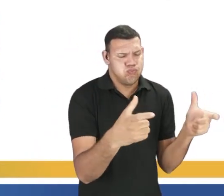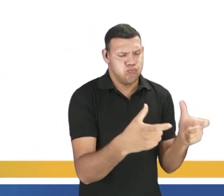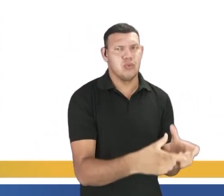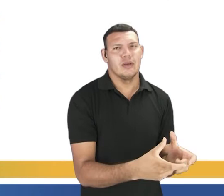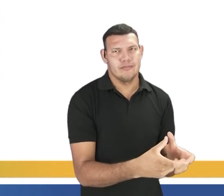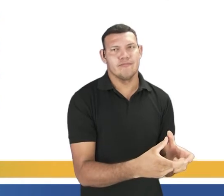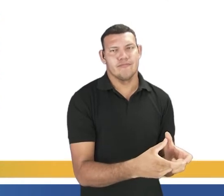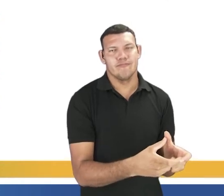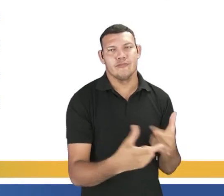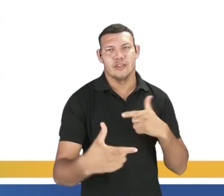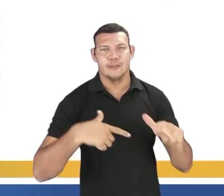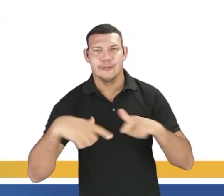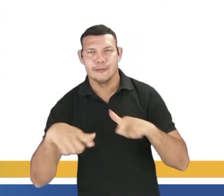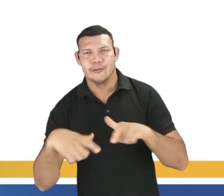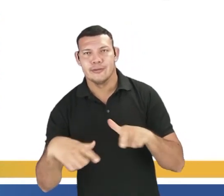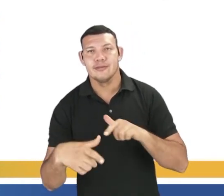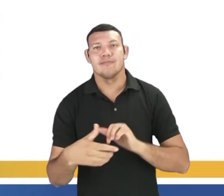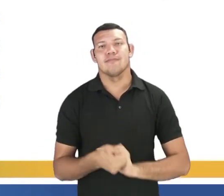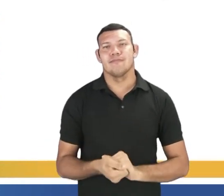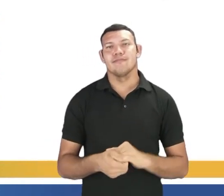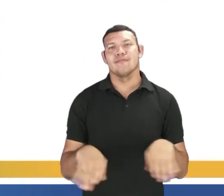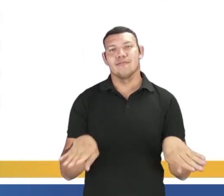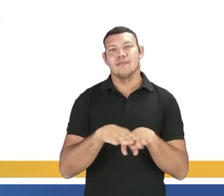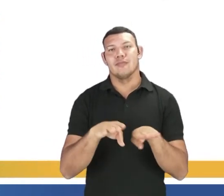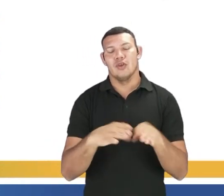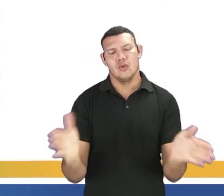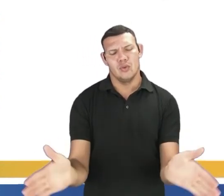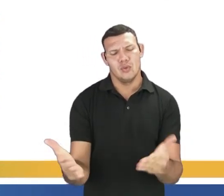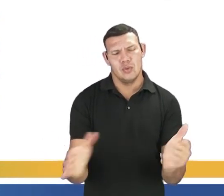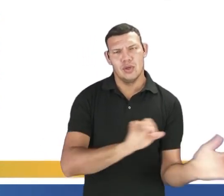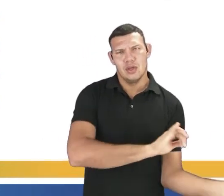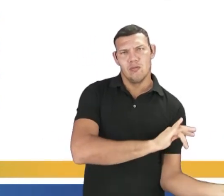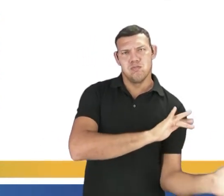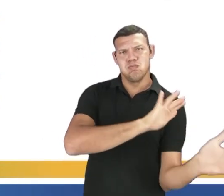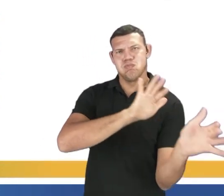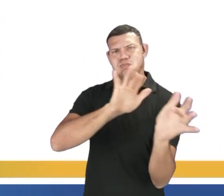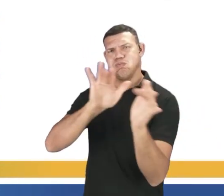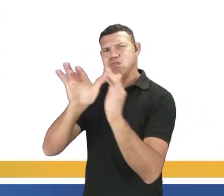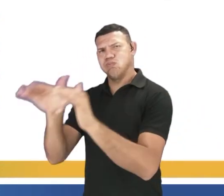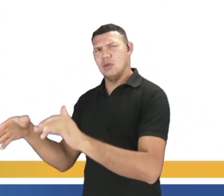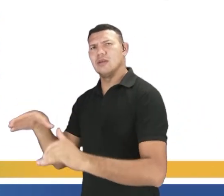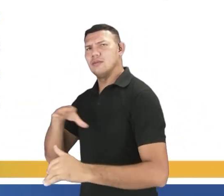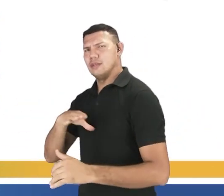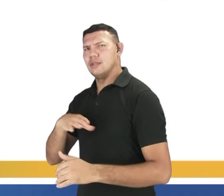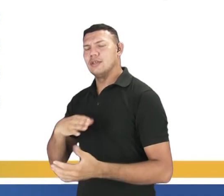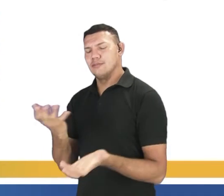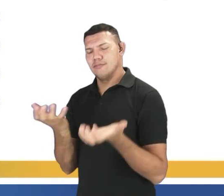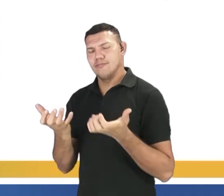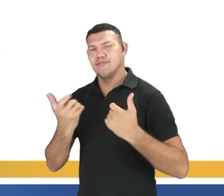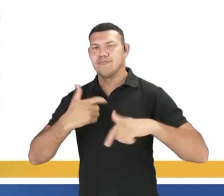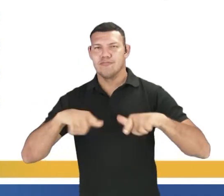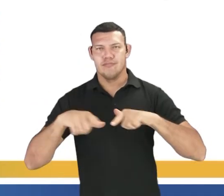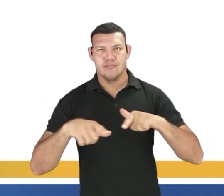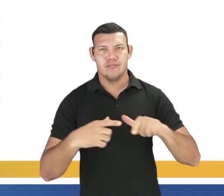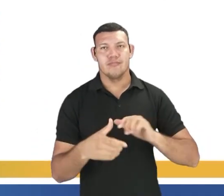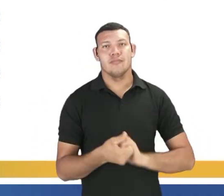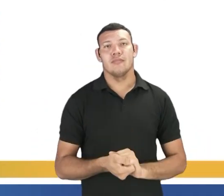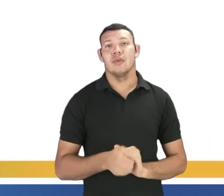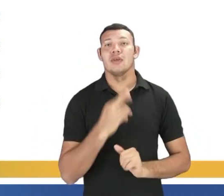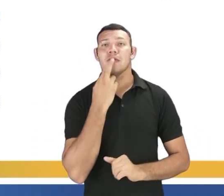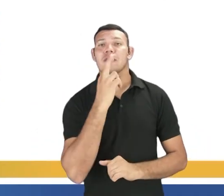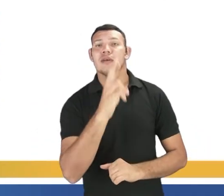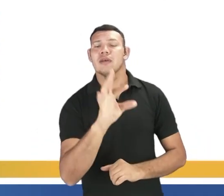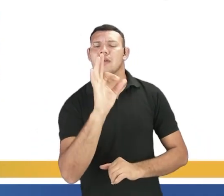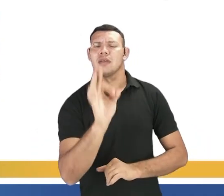trabalhos disponível e incentivava a migração dos trabalhadores para a cidade em busca de trabalho. Então, a alternativa